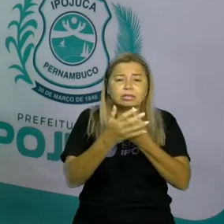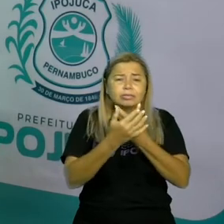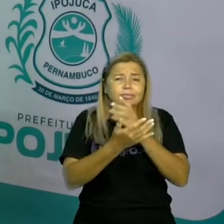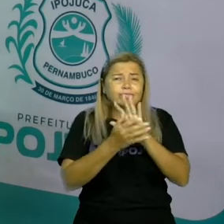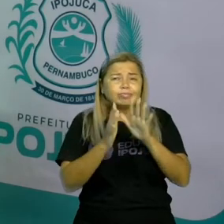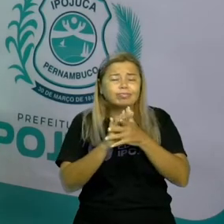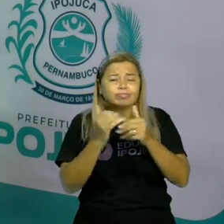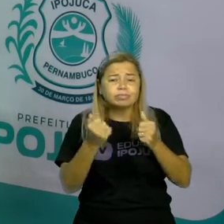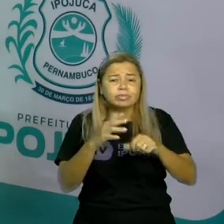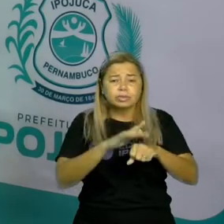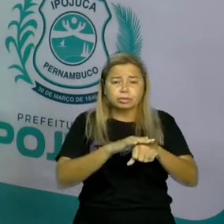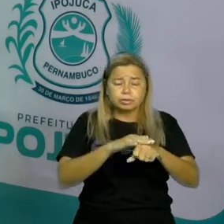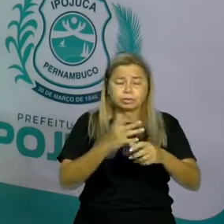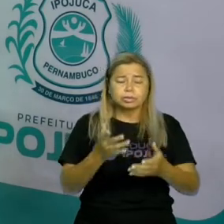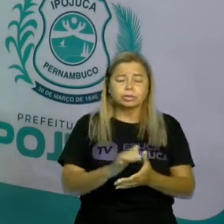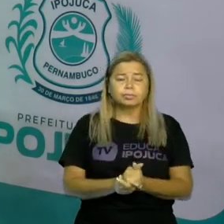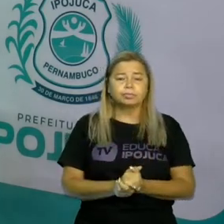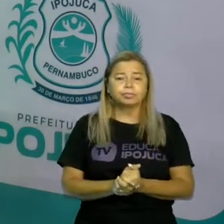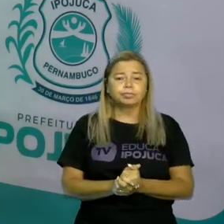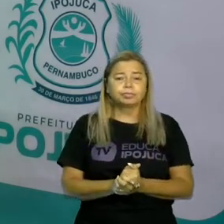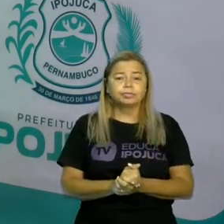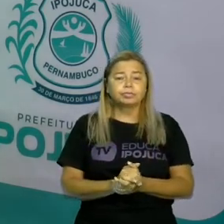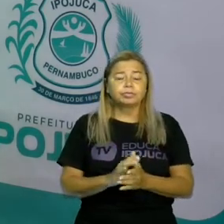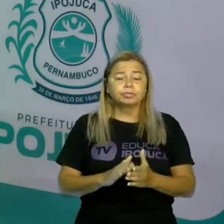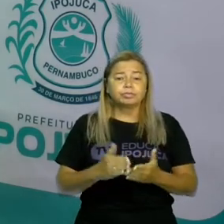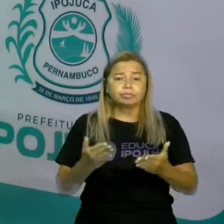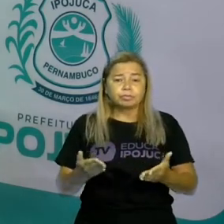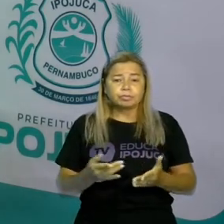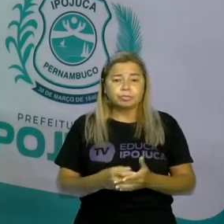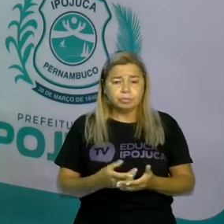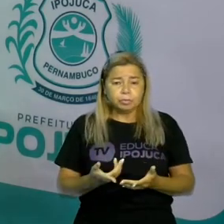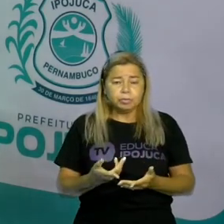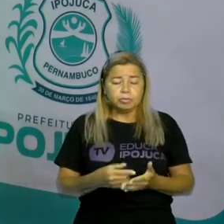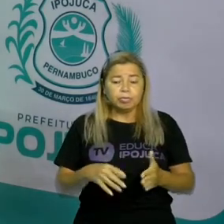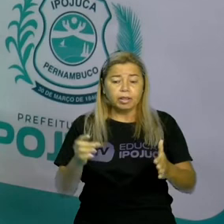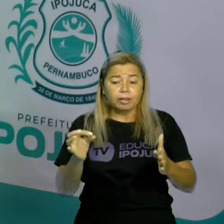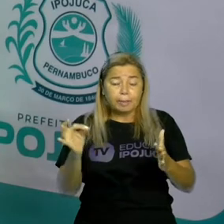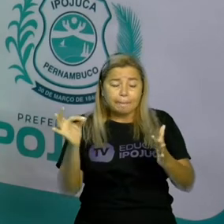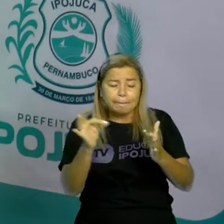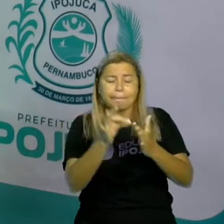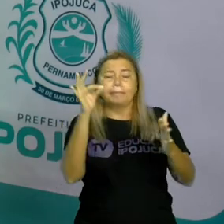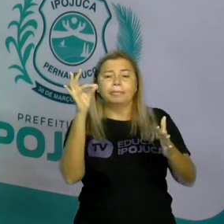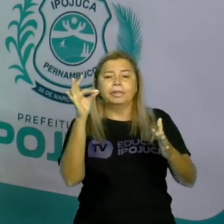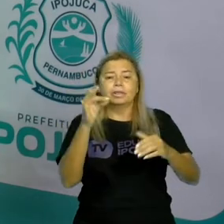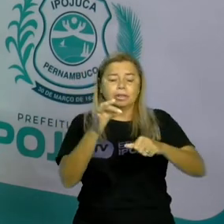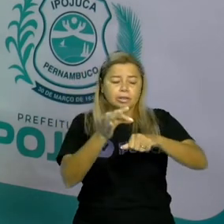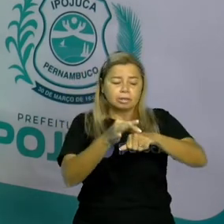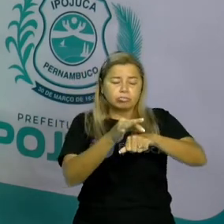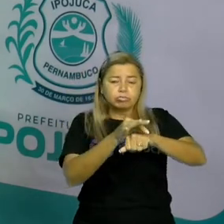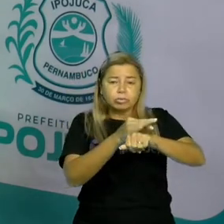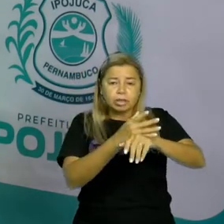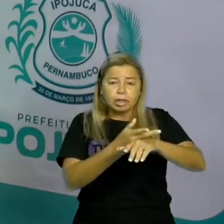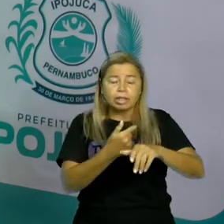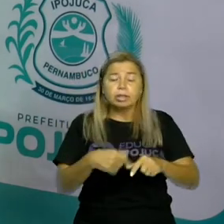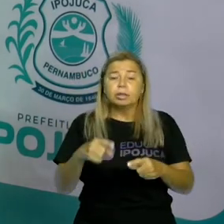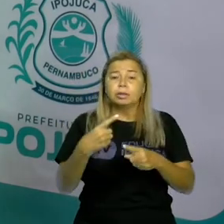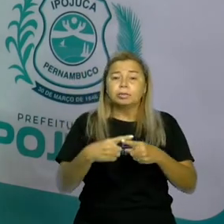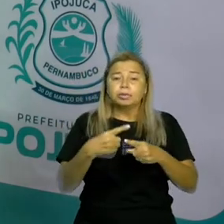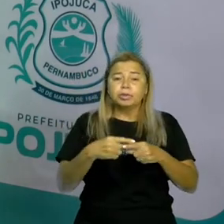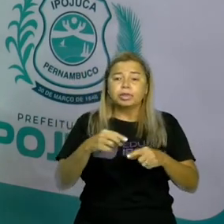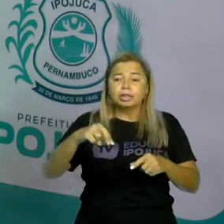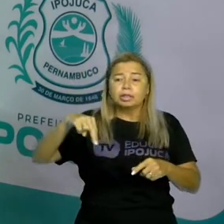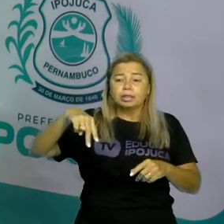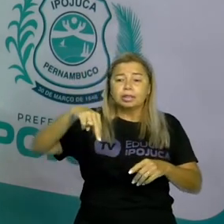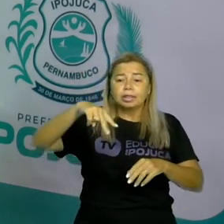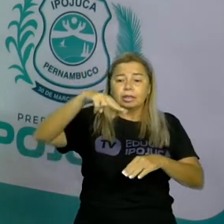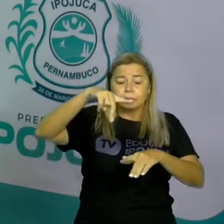algum problema. E quando ele diz que foi picado por um formigueiro, né? Foi picado depois de pisar no formigueiro, quer